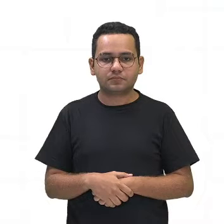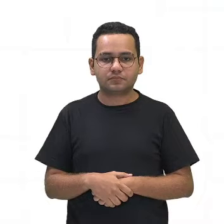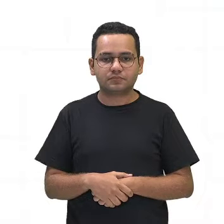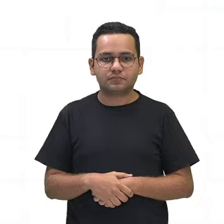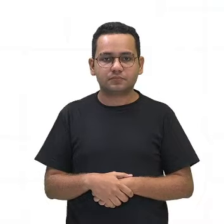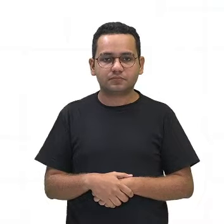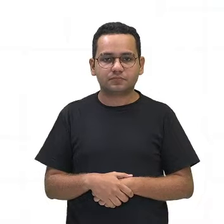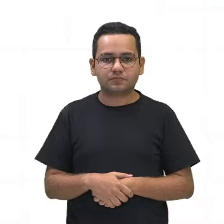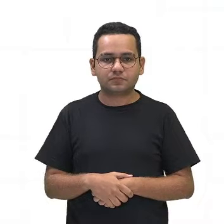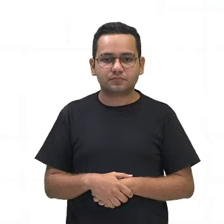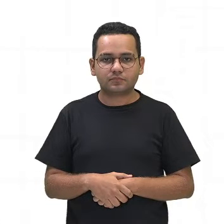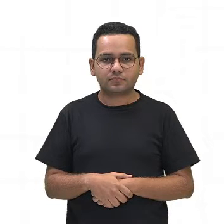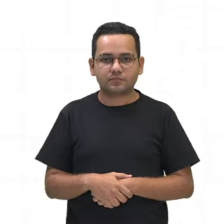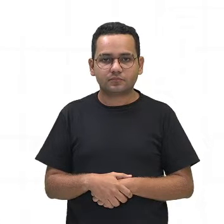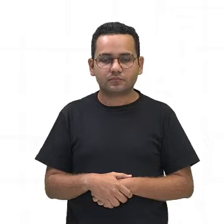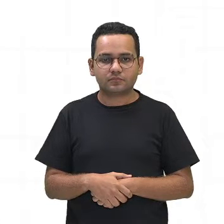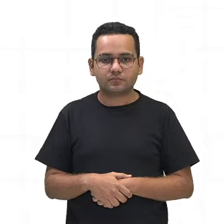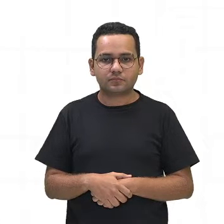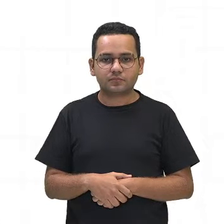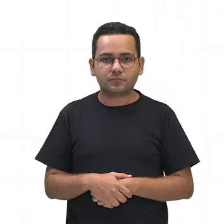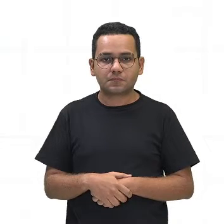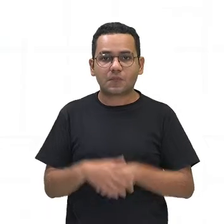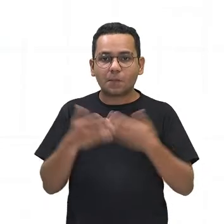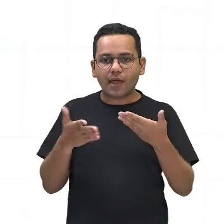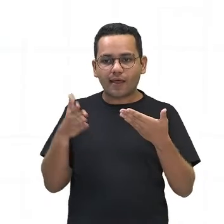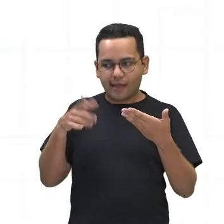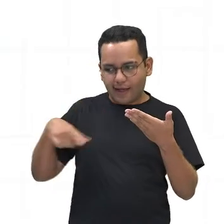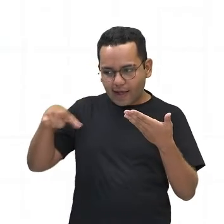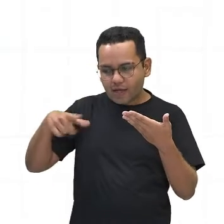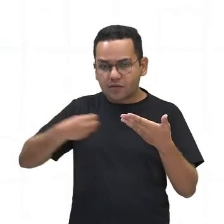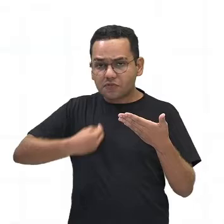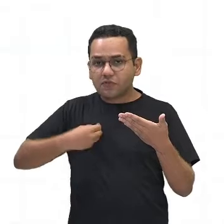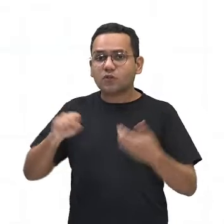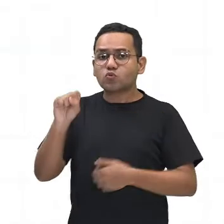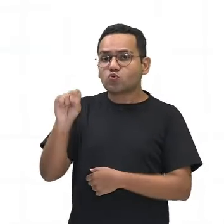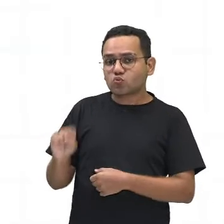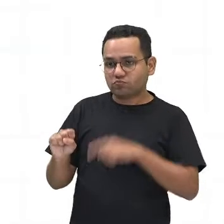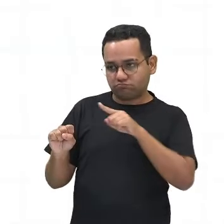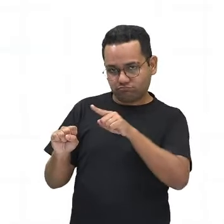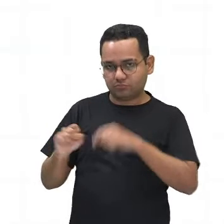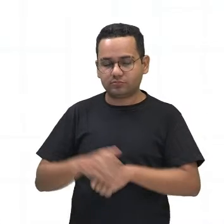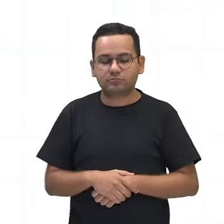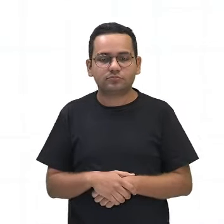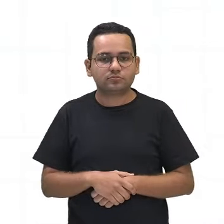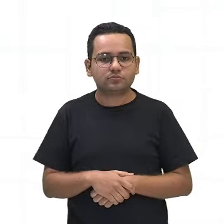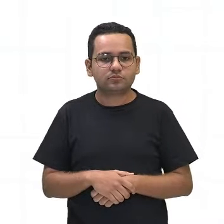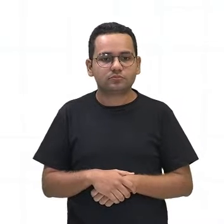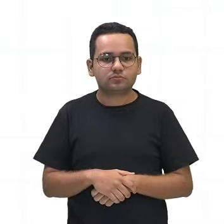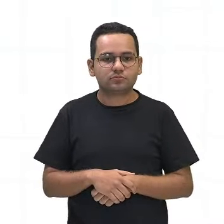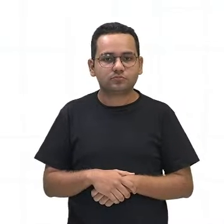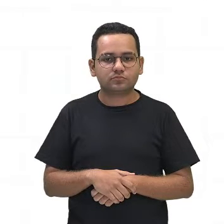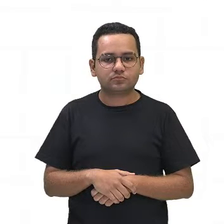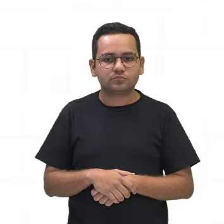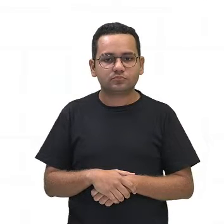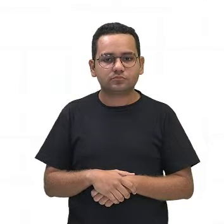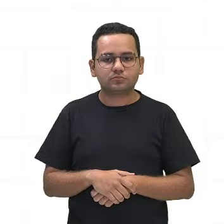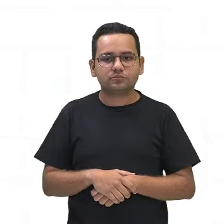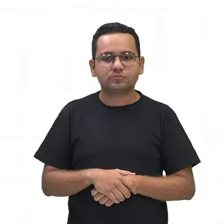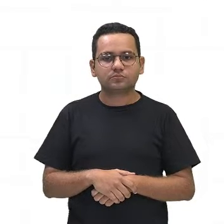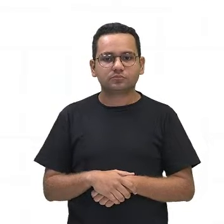eles estão na região sul do Brasil, né? São ali também característicos das florestas